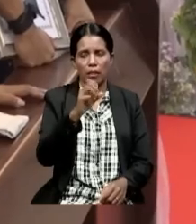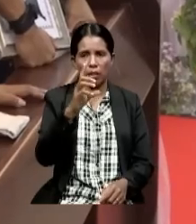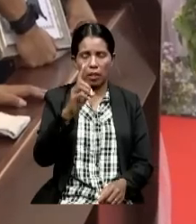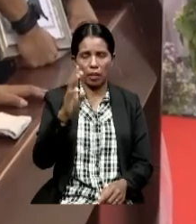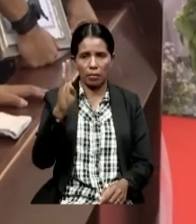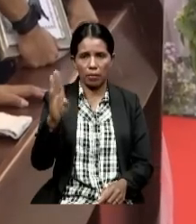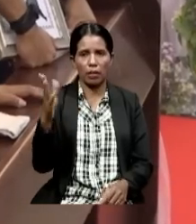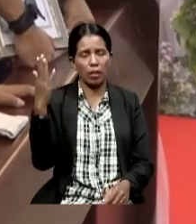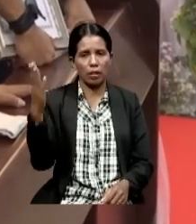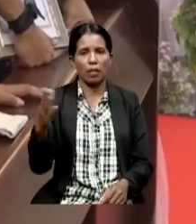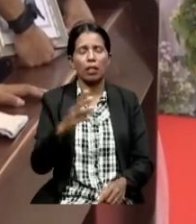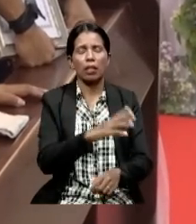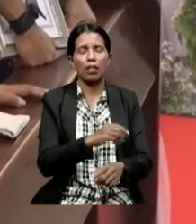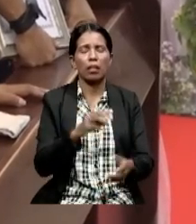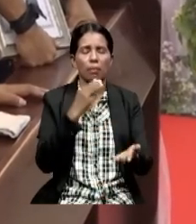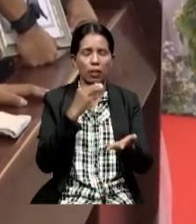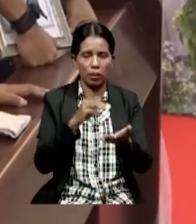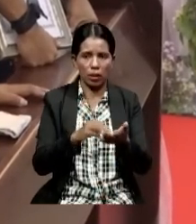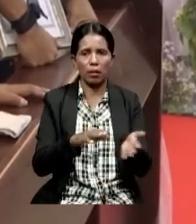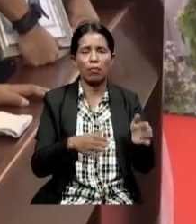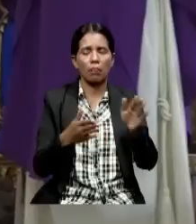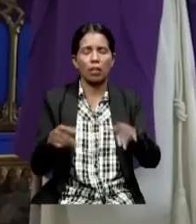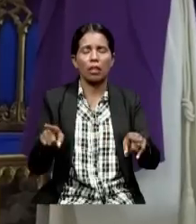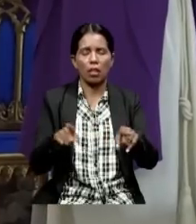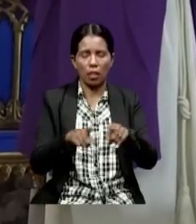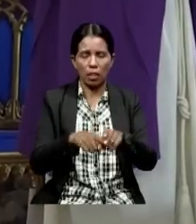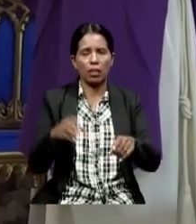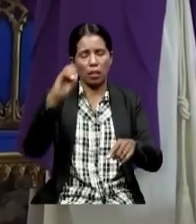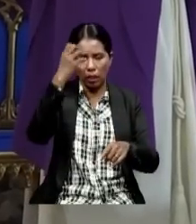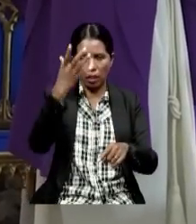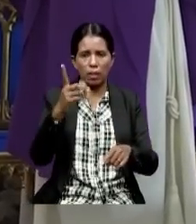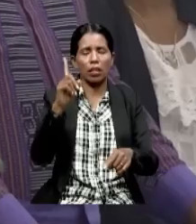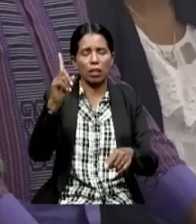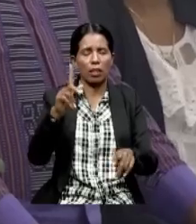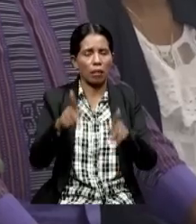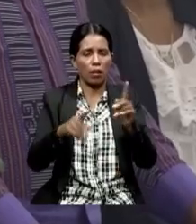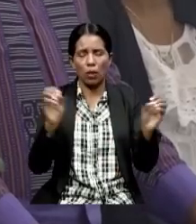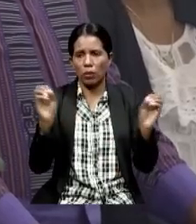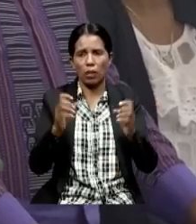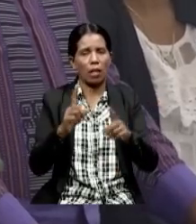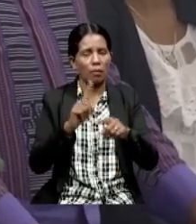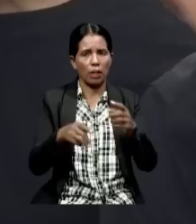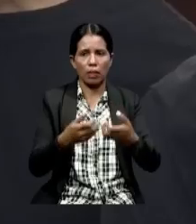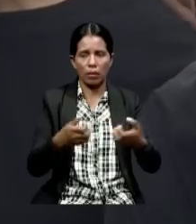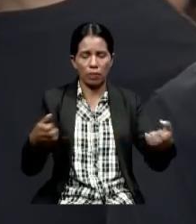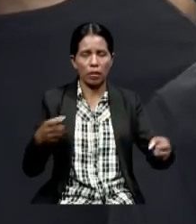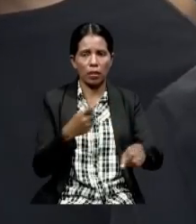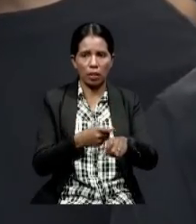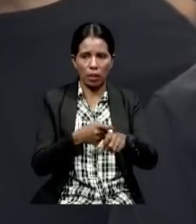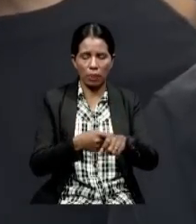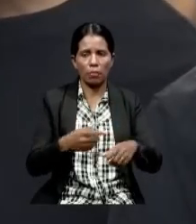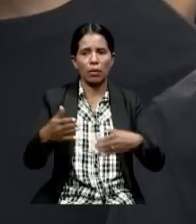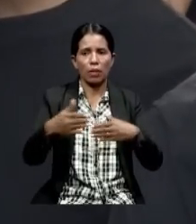be ihania umilia teten mate hanesan misteru ida no emahotu la beleses bainhira ia tempo to